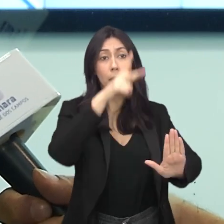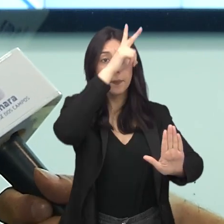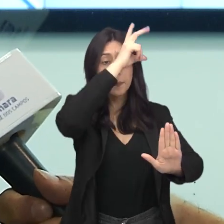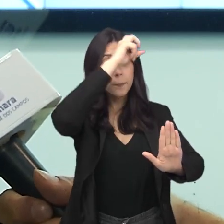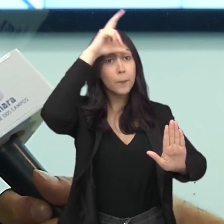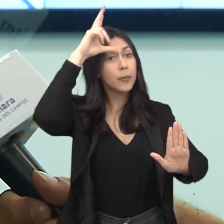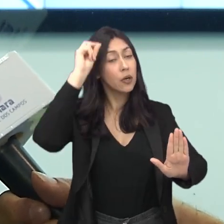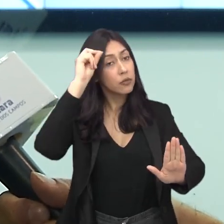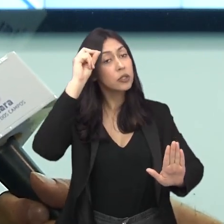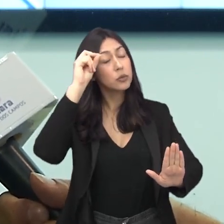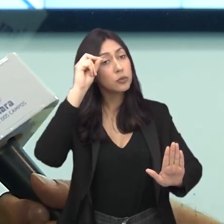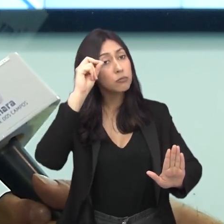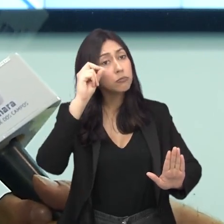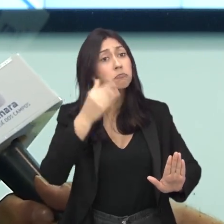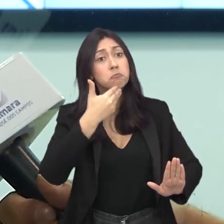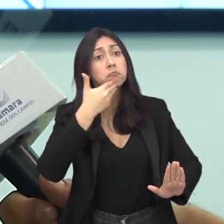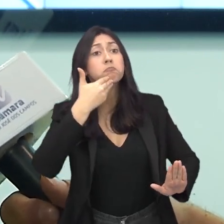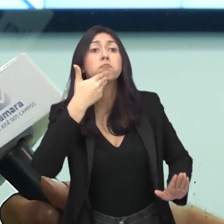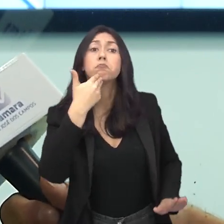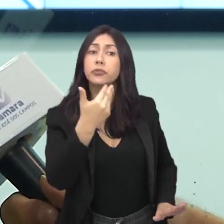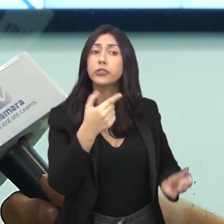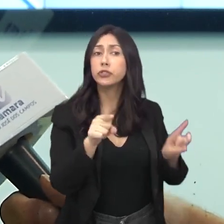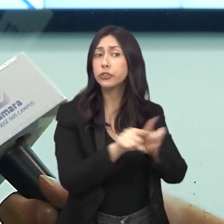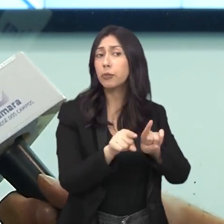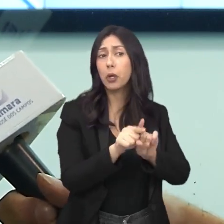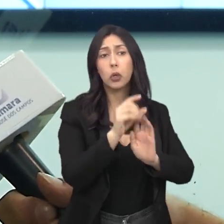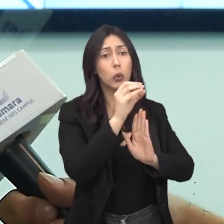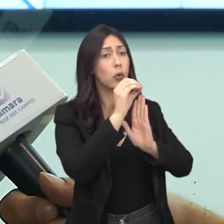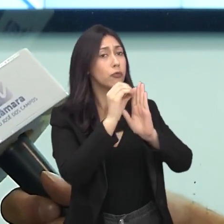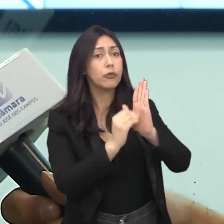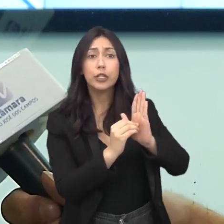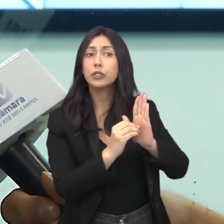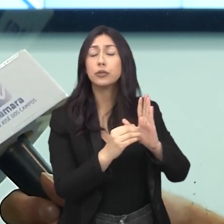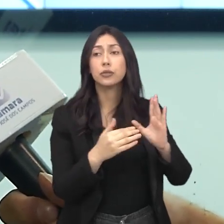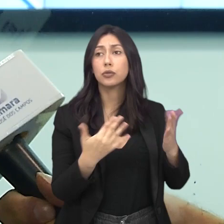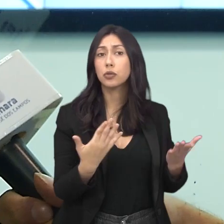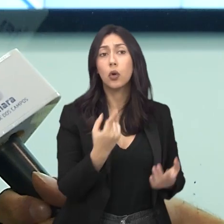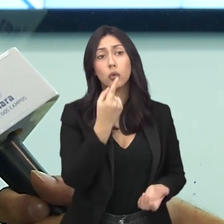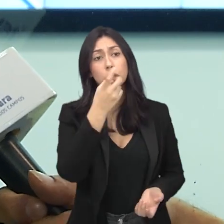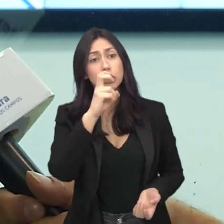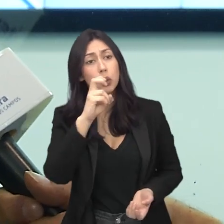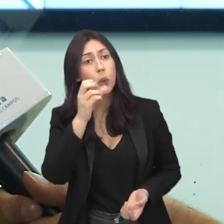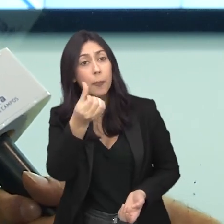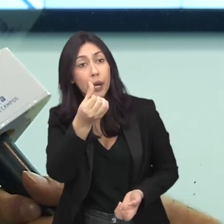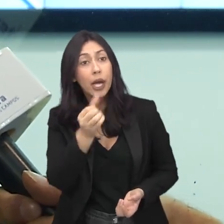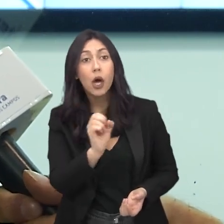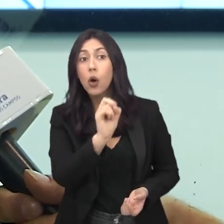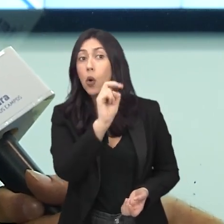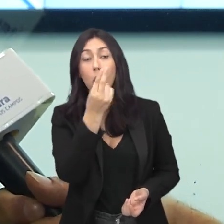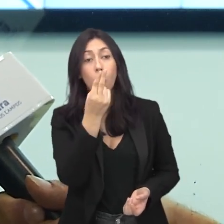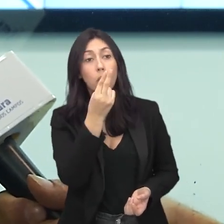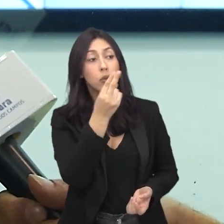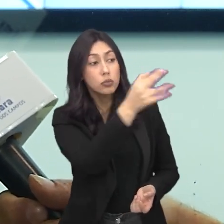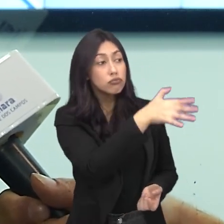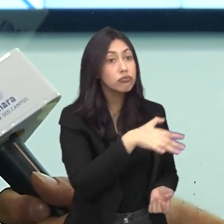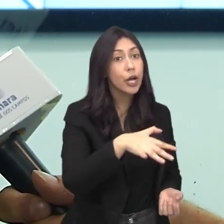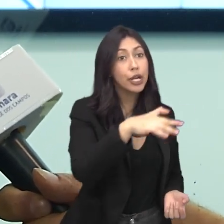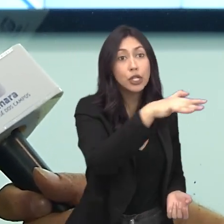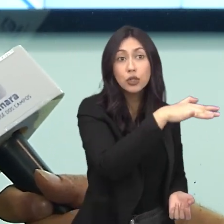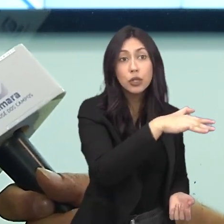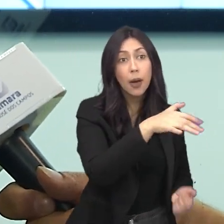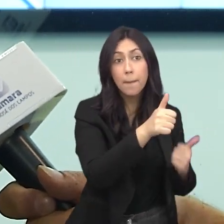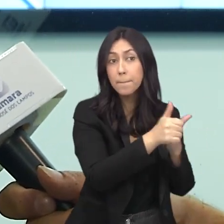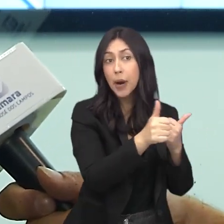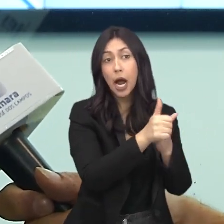prefeito o que está acontecendo de fato e solicitar através de ofícios, seja no 156, seja na